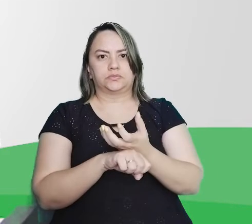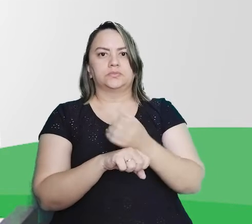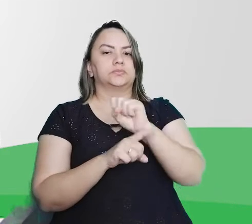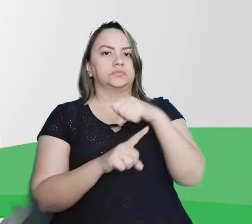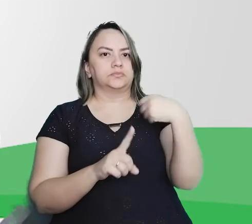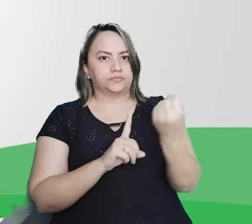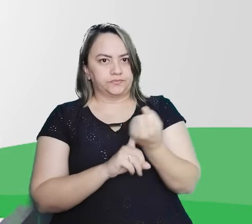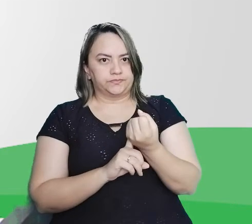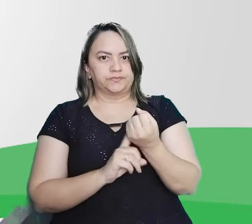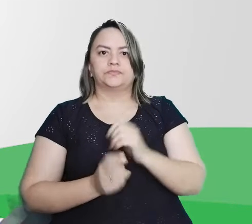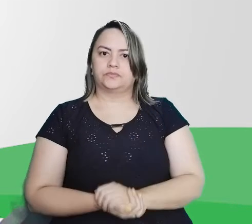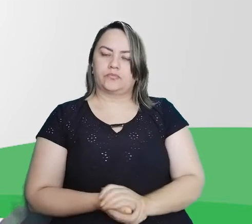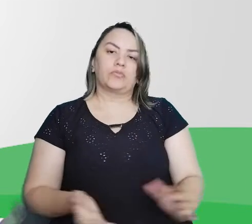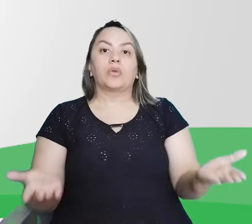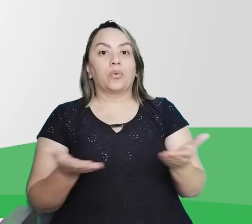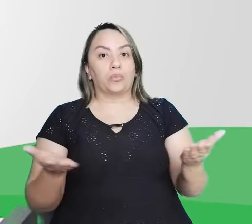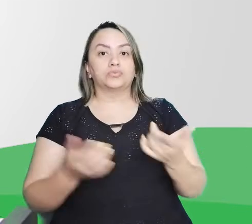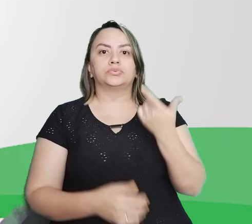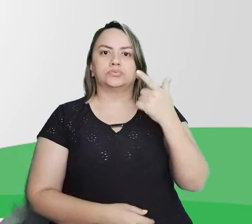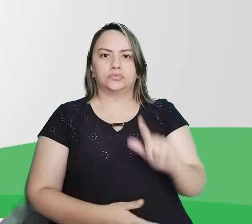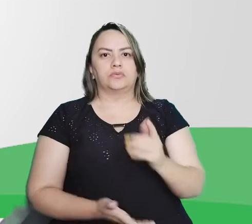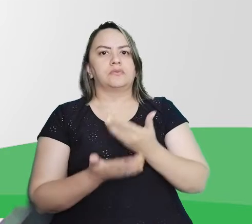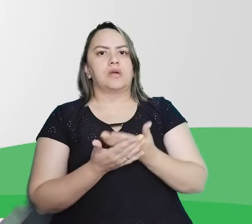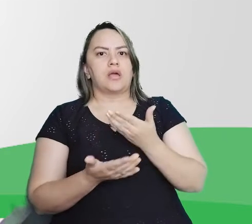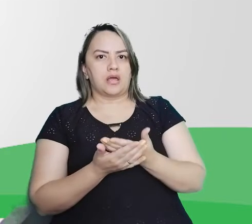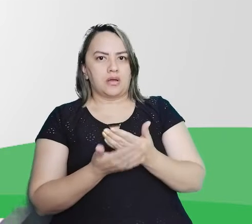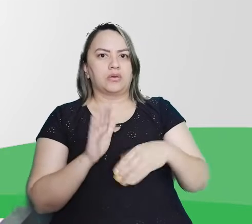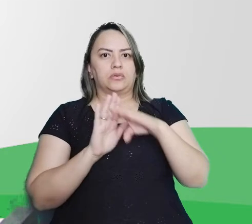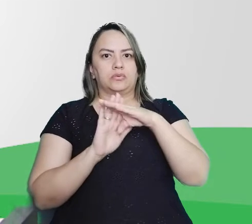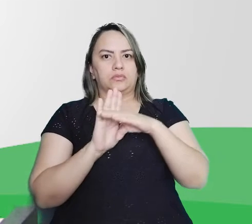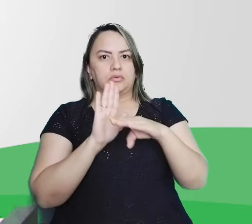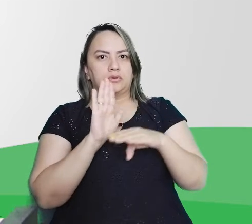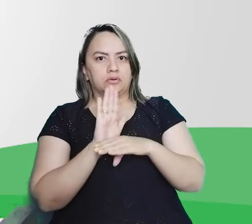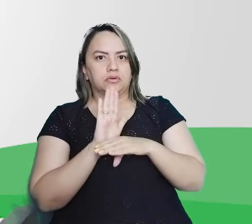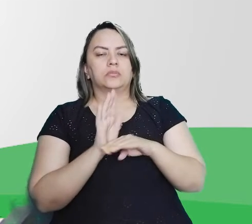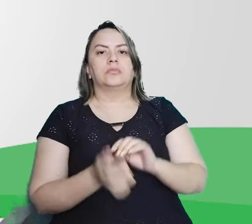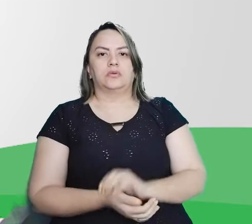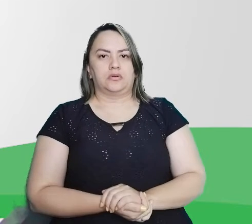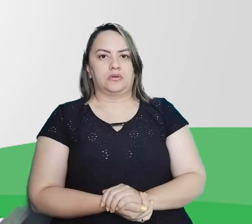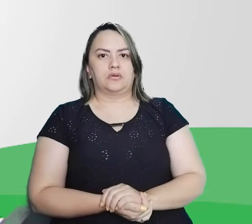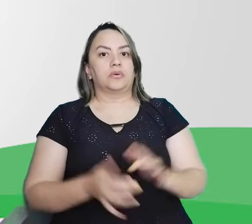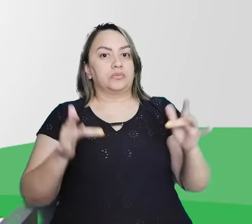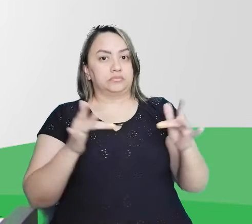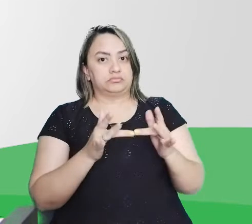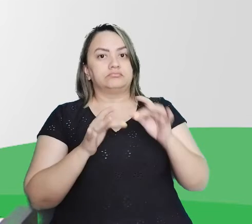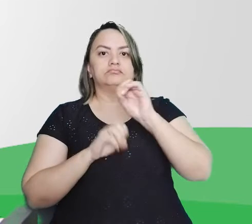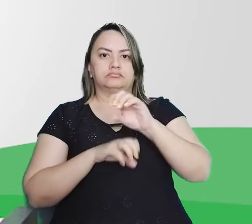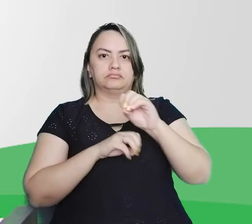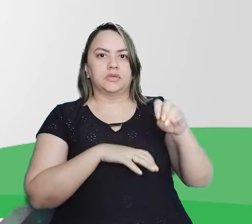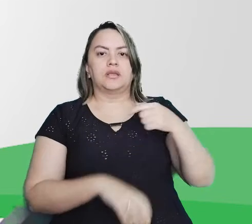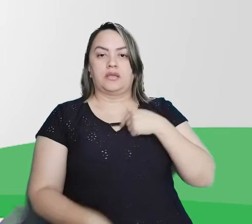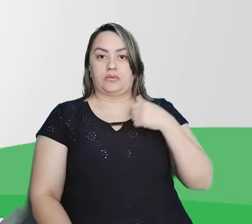e essa é mais uma aula do programa Conexão Educação. Eu sou um homem de 27